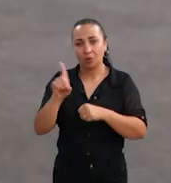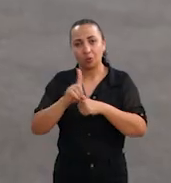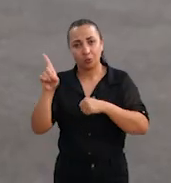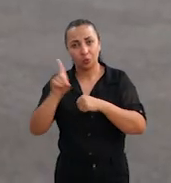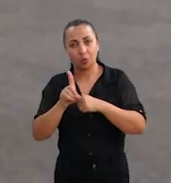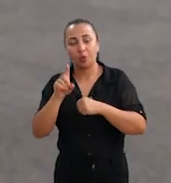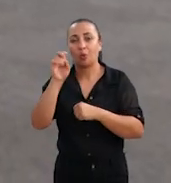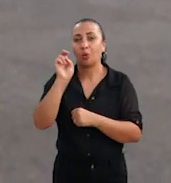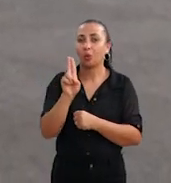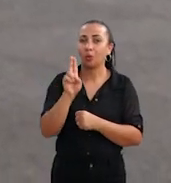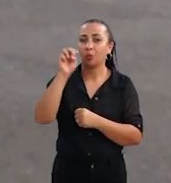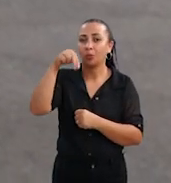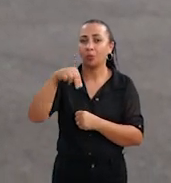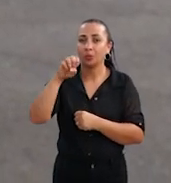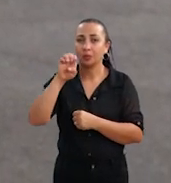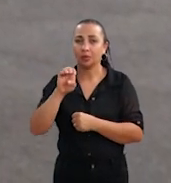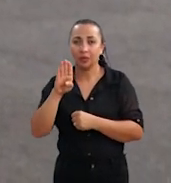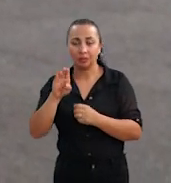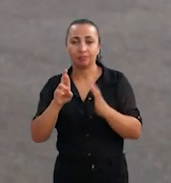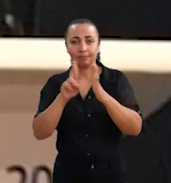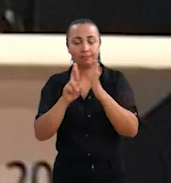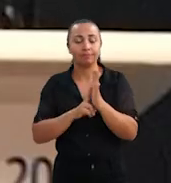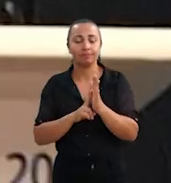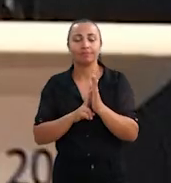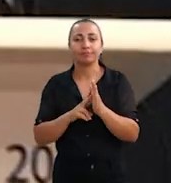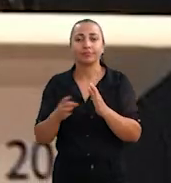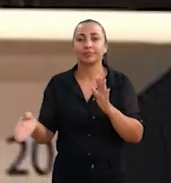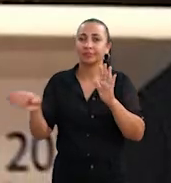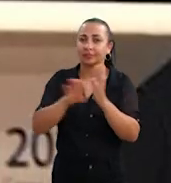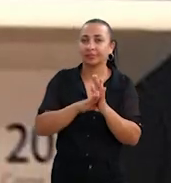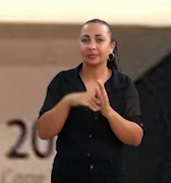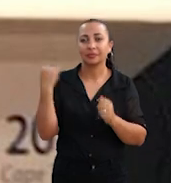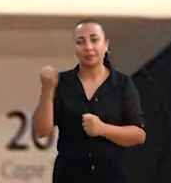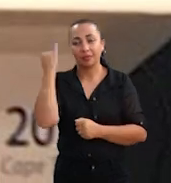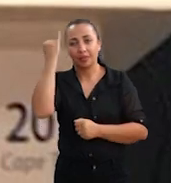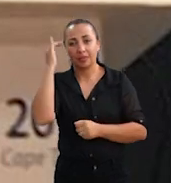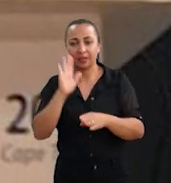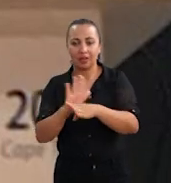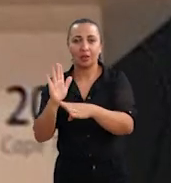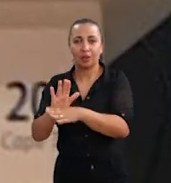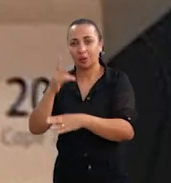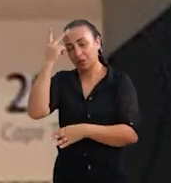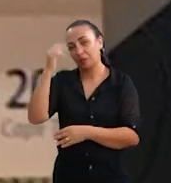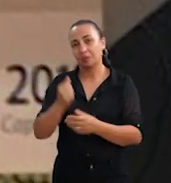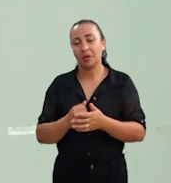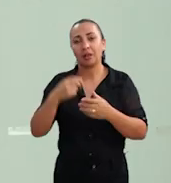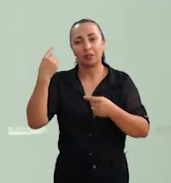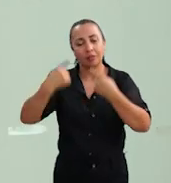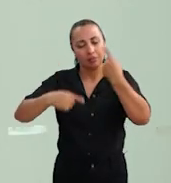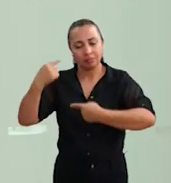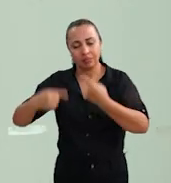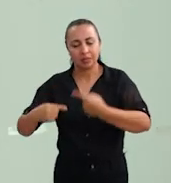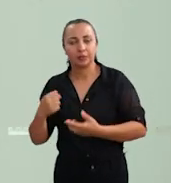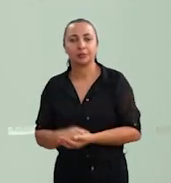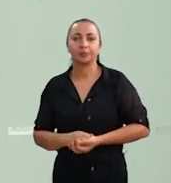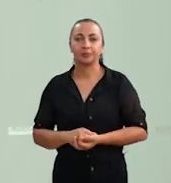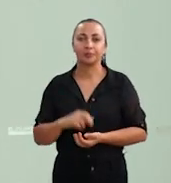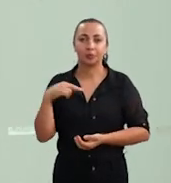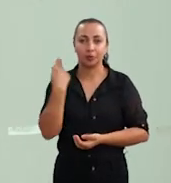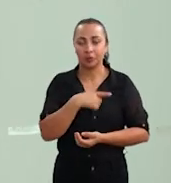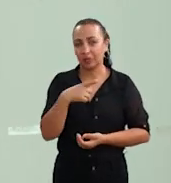da UNEB, Jorge Lopes Cavalcante Neto, traz importantes contribuições para esse debate. A gente teve